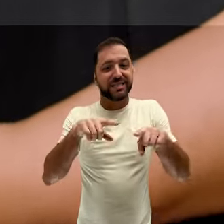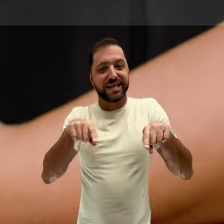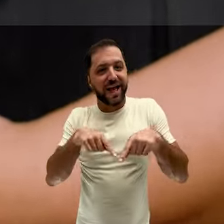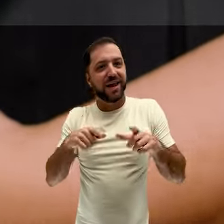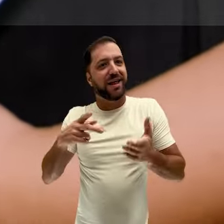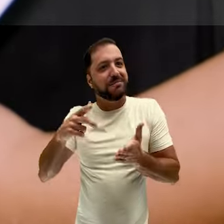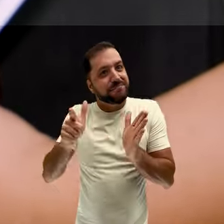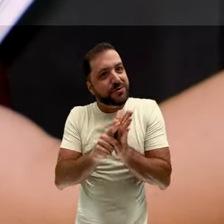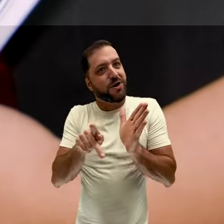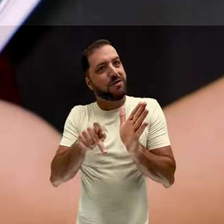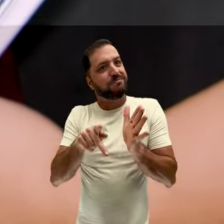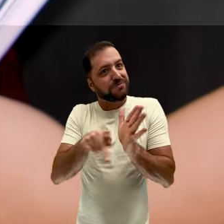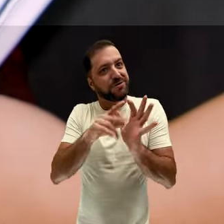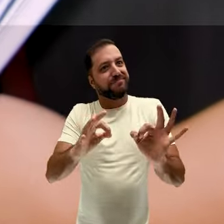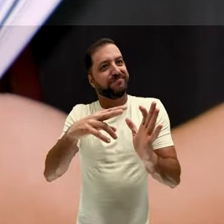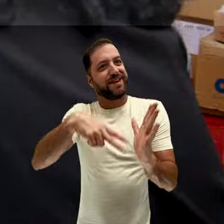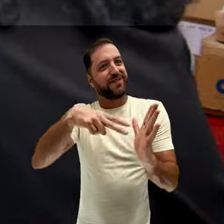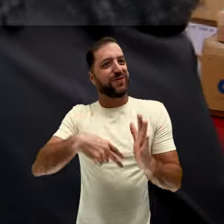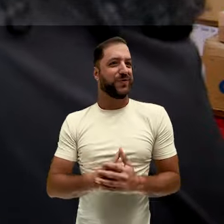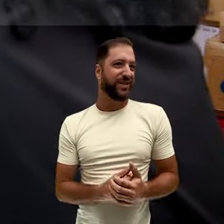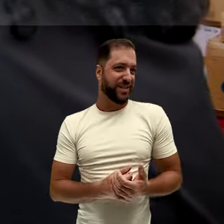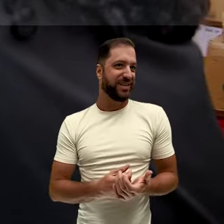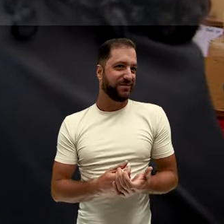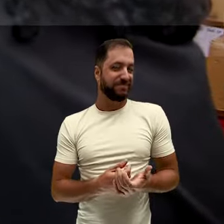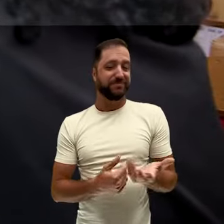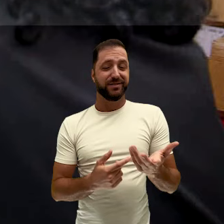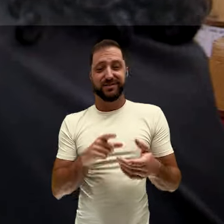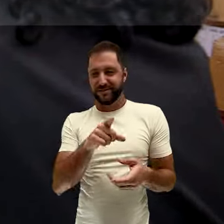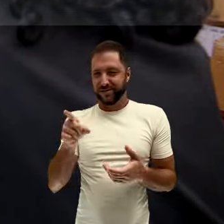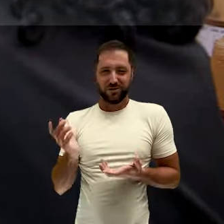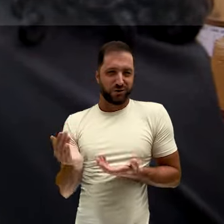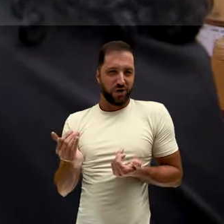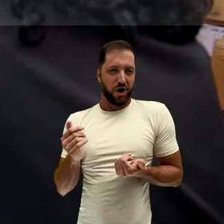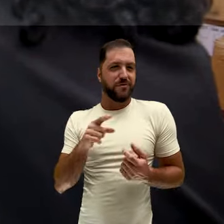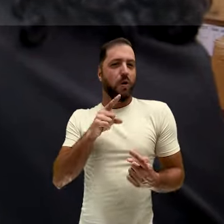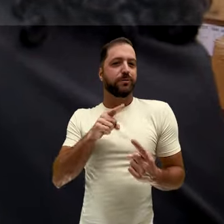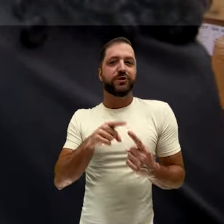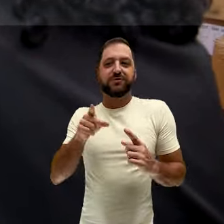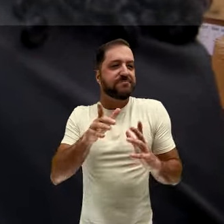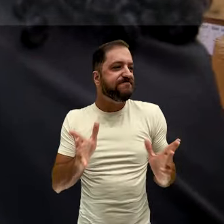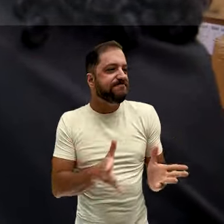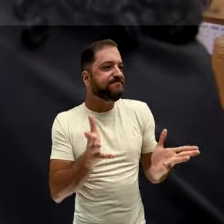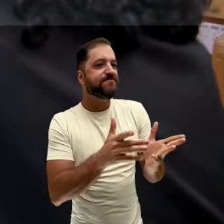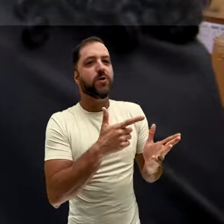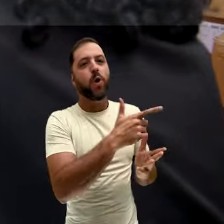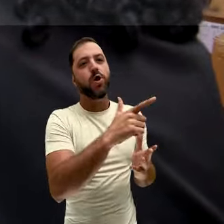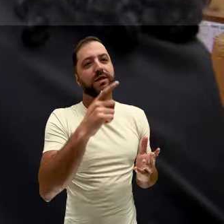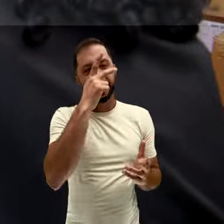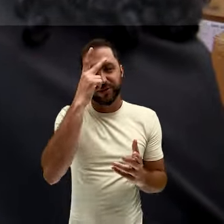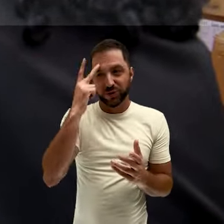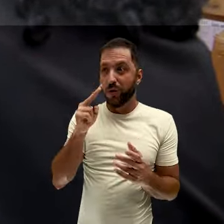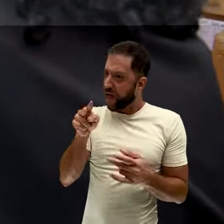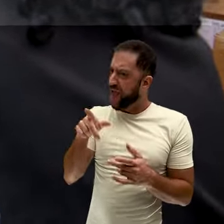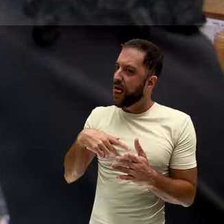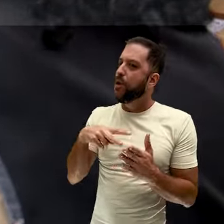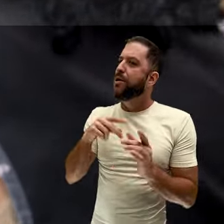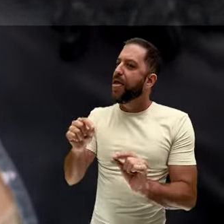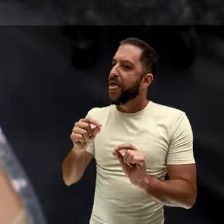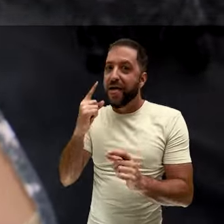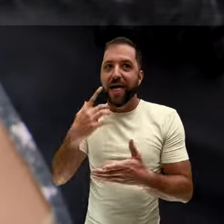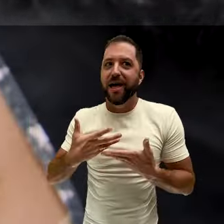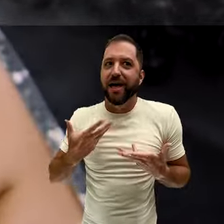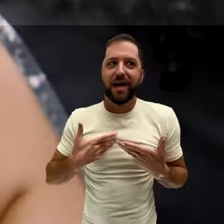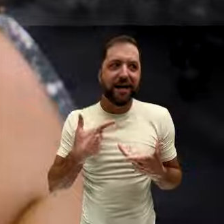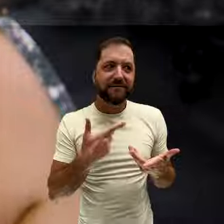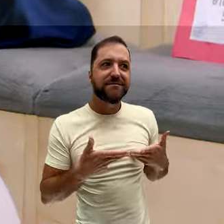muito rico que é a sala de leitura. E os Jovens Mediadores é trabalhar com exemplo de leitura, não tem jeito melhor de formar do